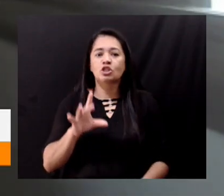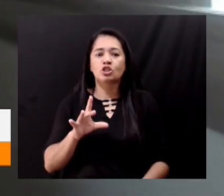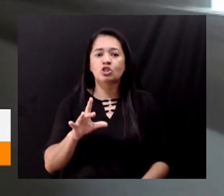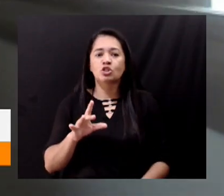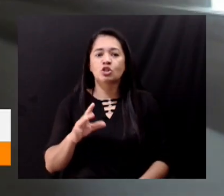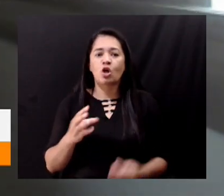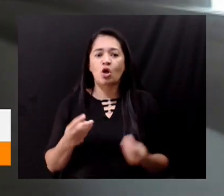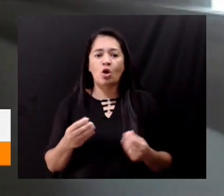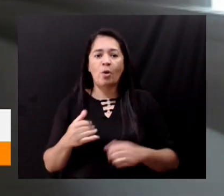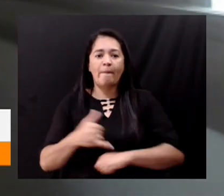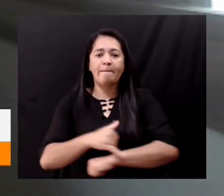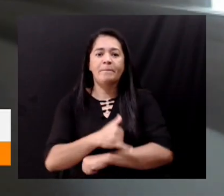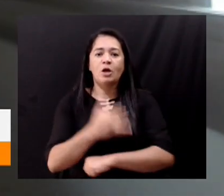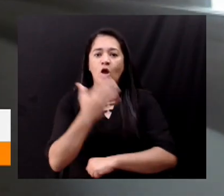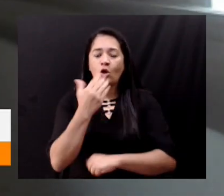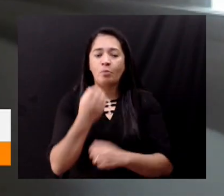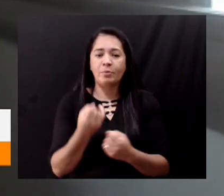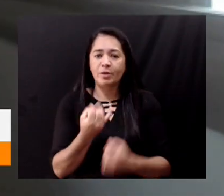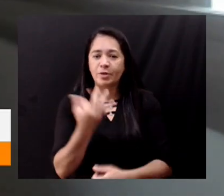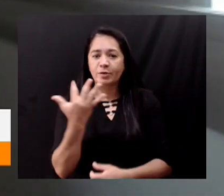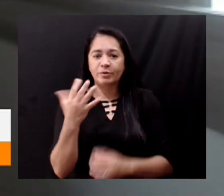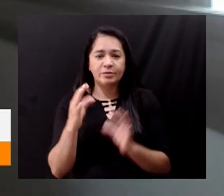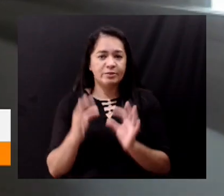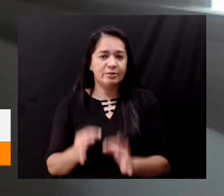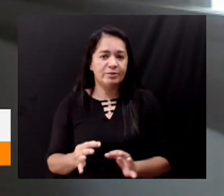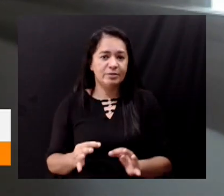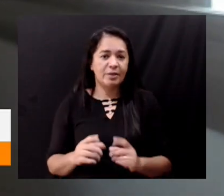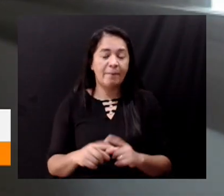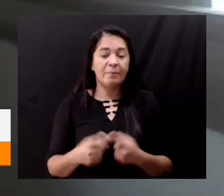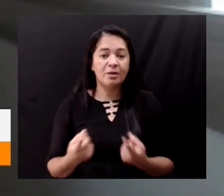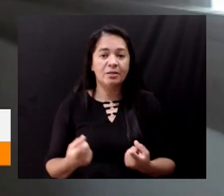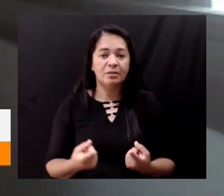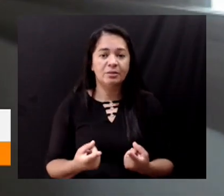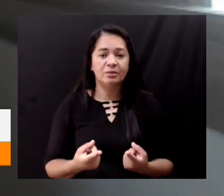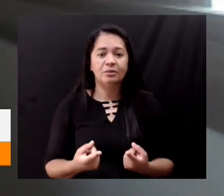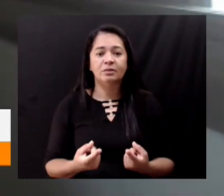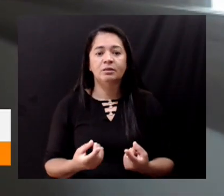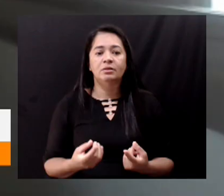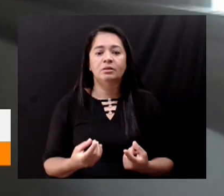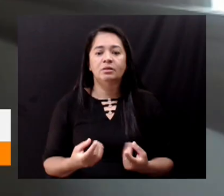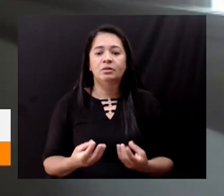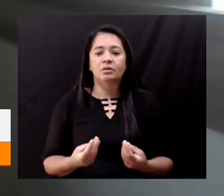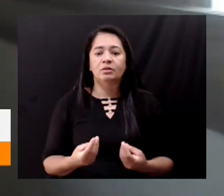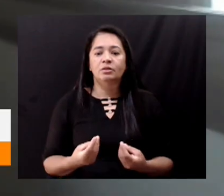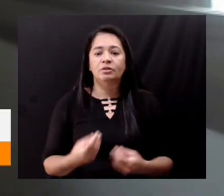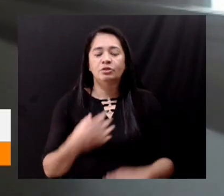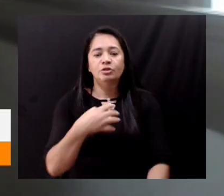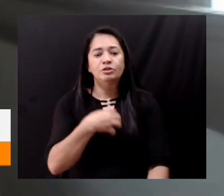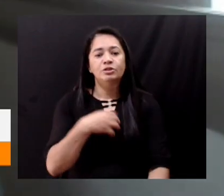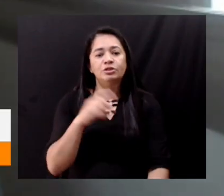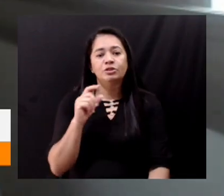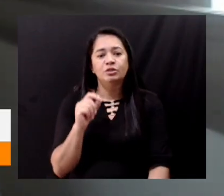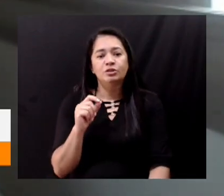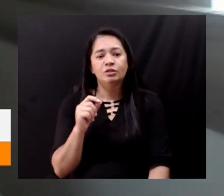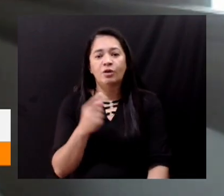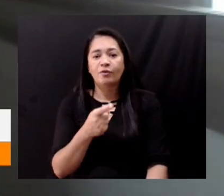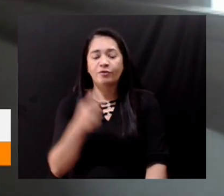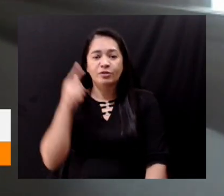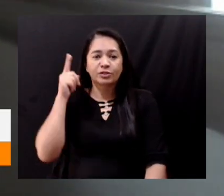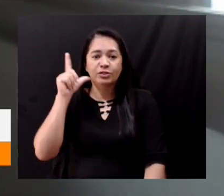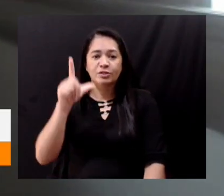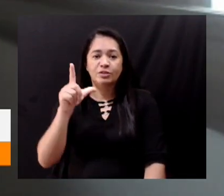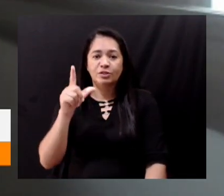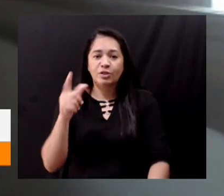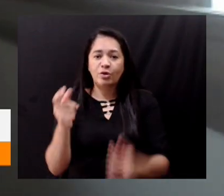a quantidade de calorias. Mas no sentido de que você conseguiu controlar o seu comportamento